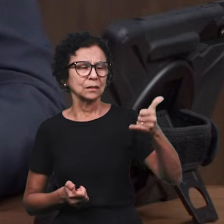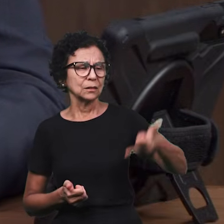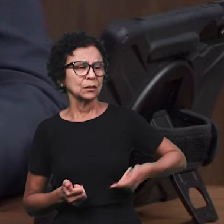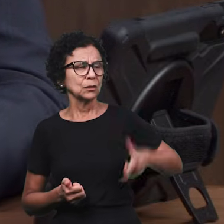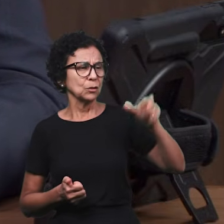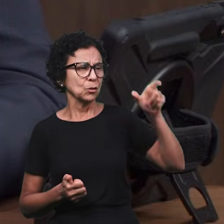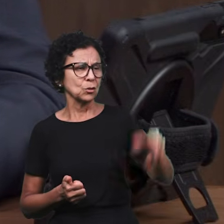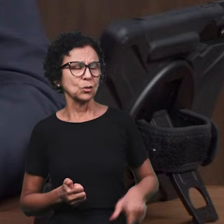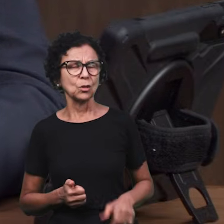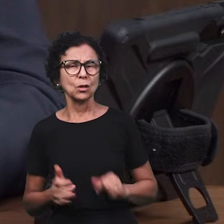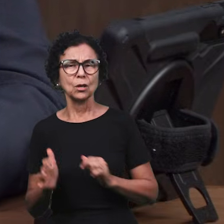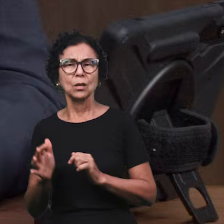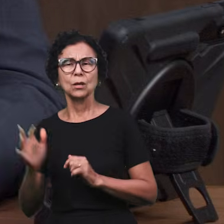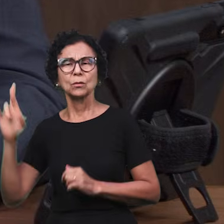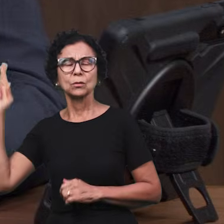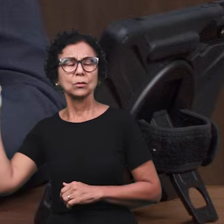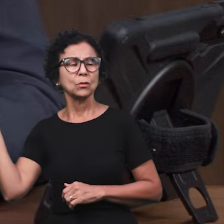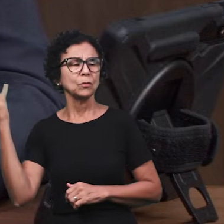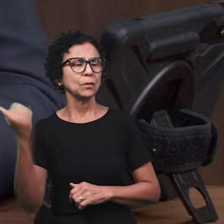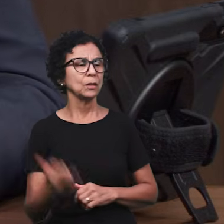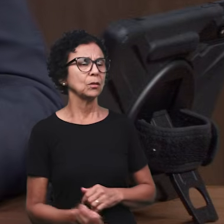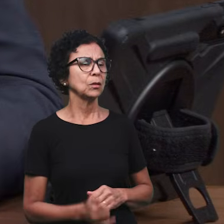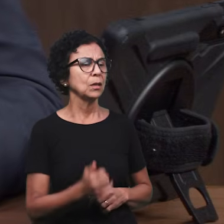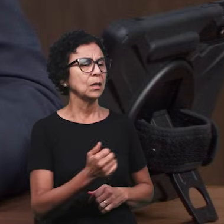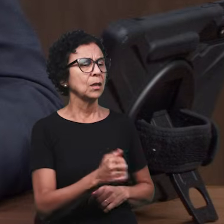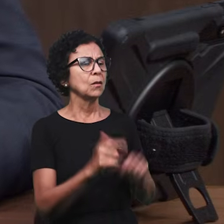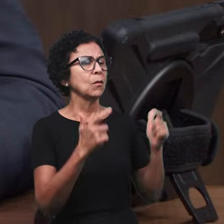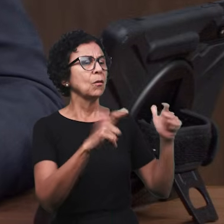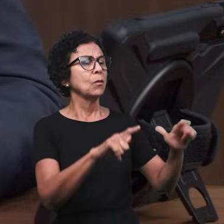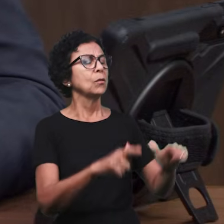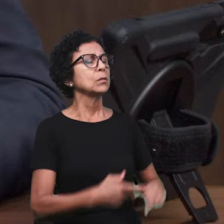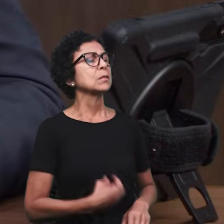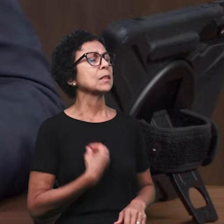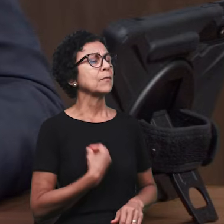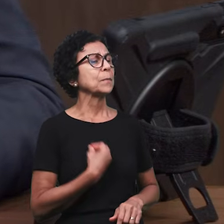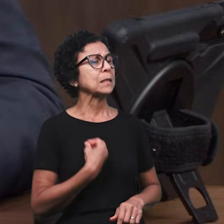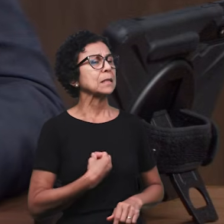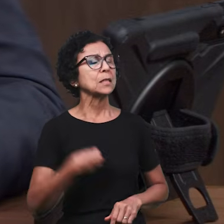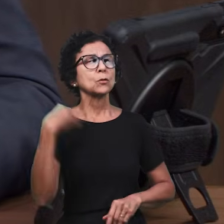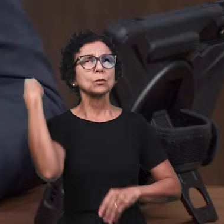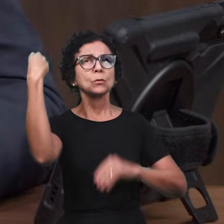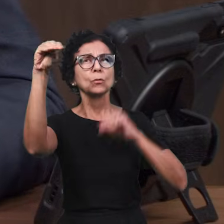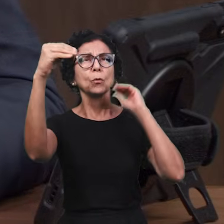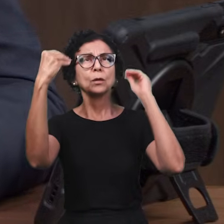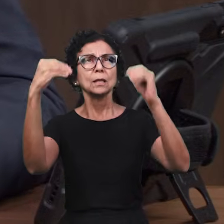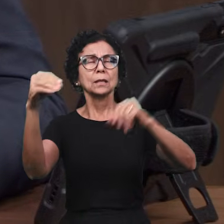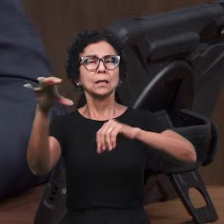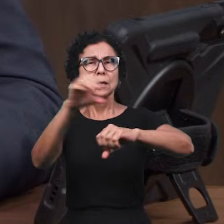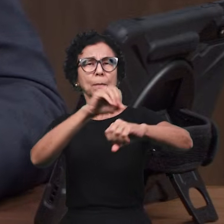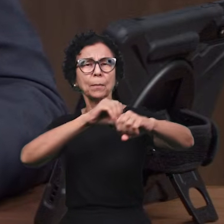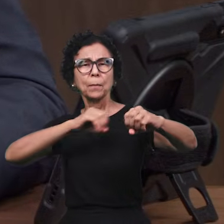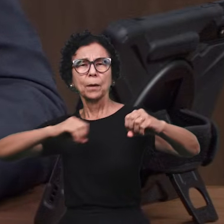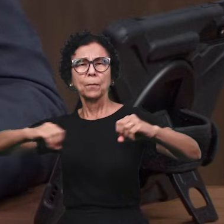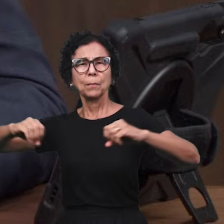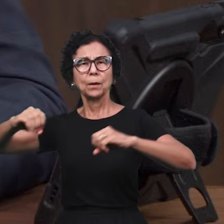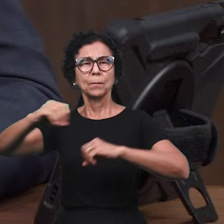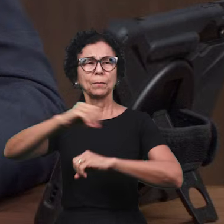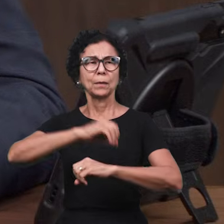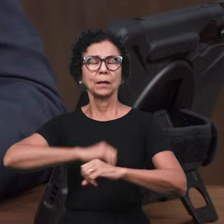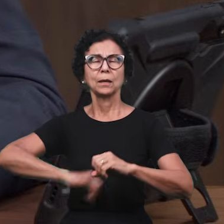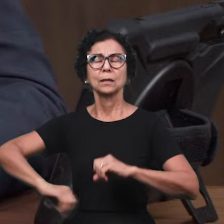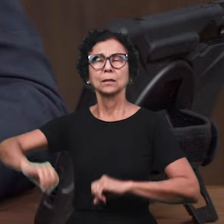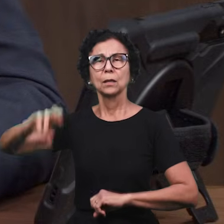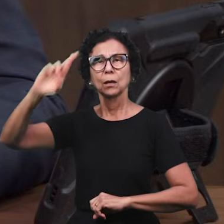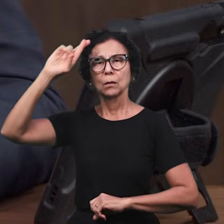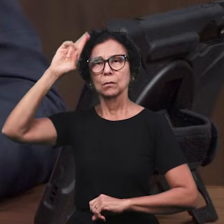onde estavas tu quando eu lançava os astros? Então, se o Senhor conhece todo o nosso coração, o